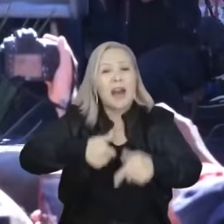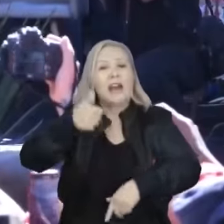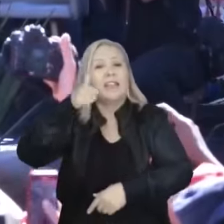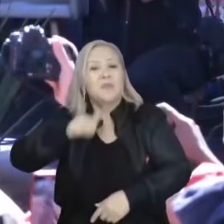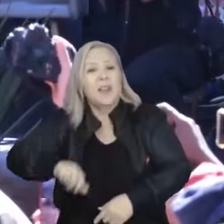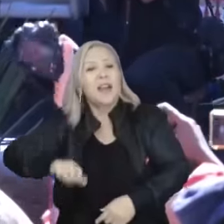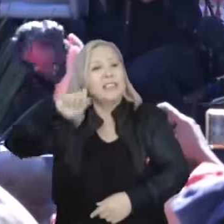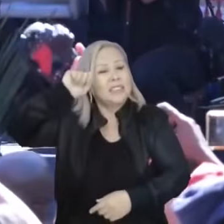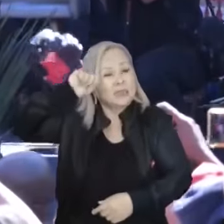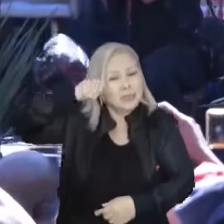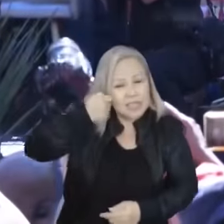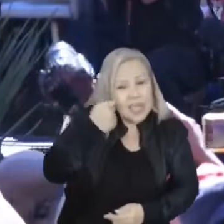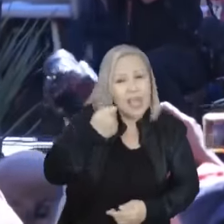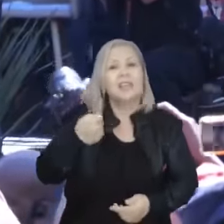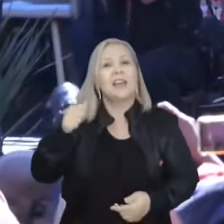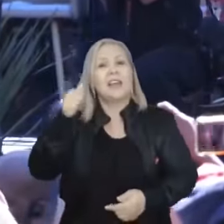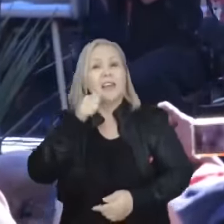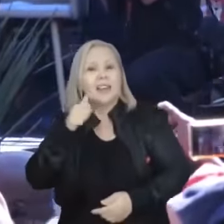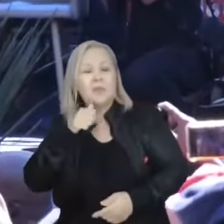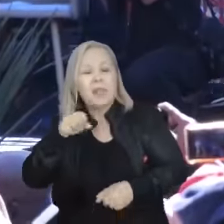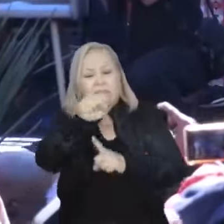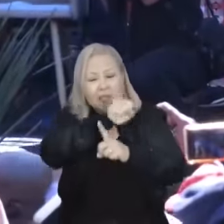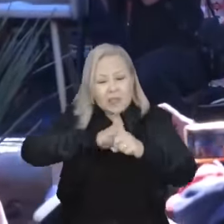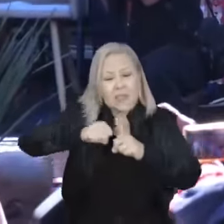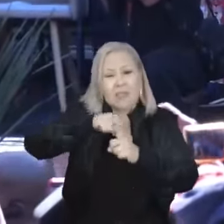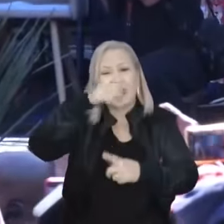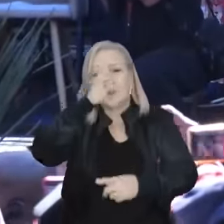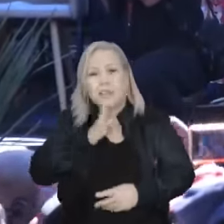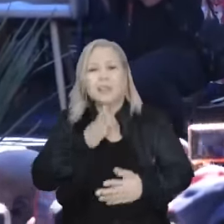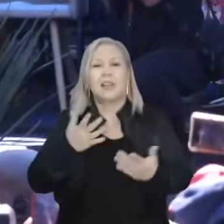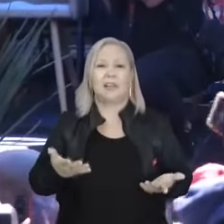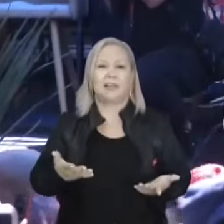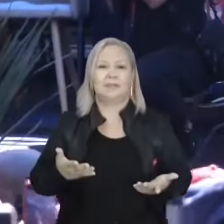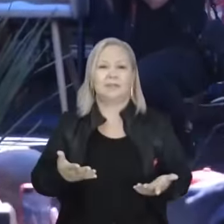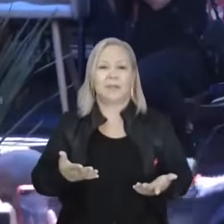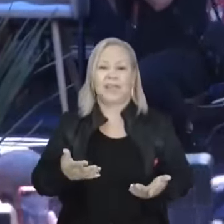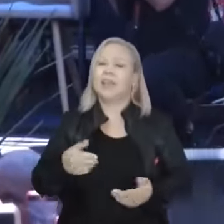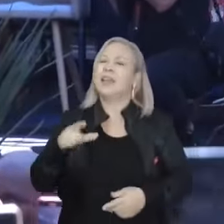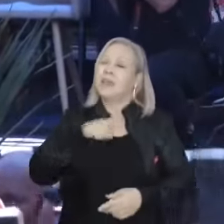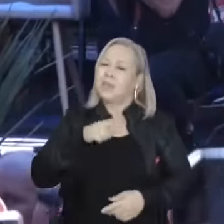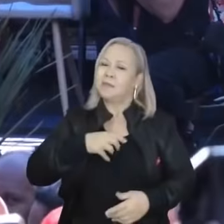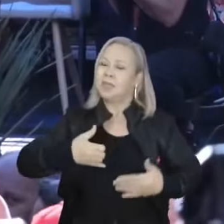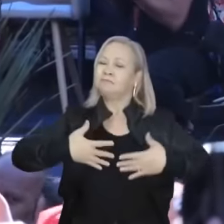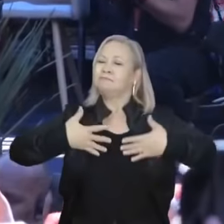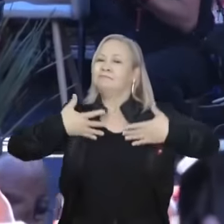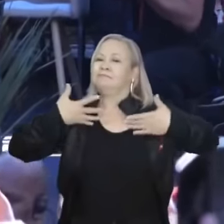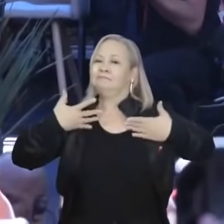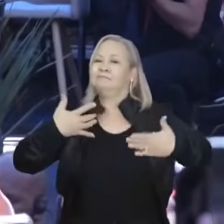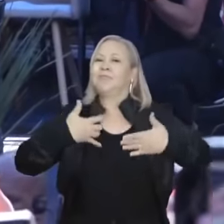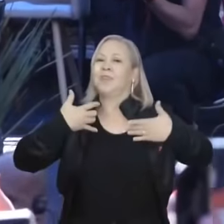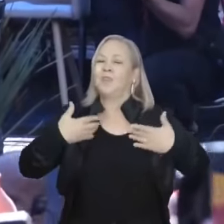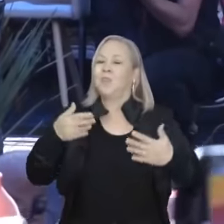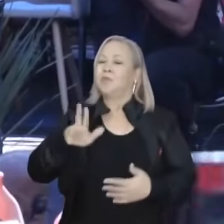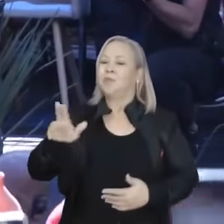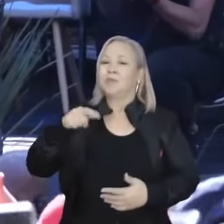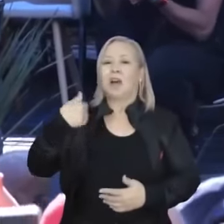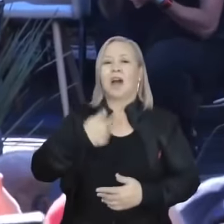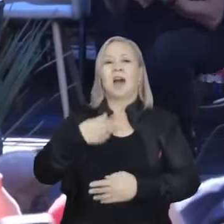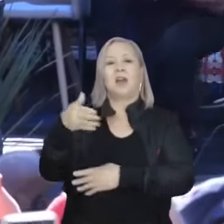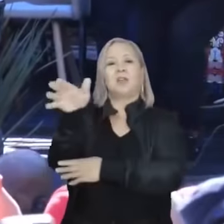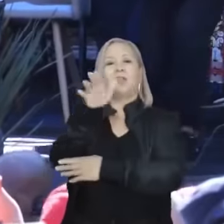essa mulher é da sociedade brasileira. Portanto, nós temos que ter orgulho de usar a nossa bandeira. E daqui para